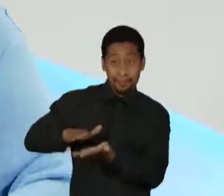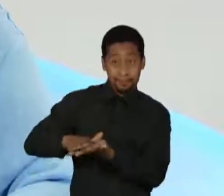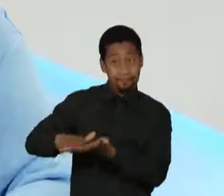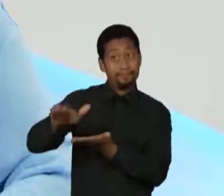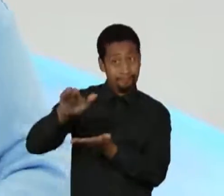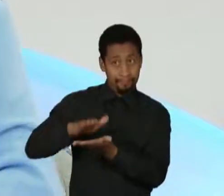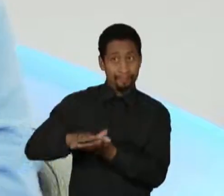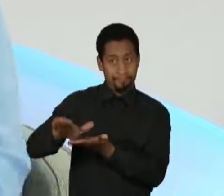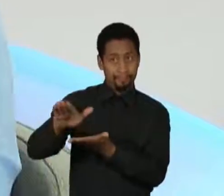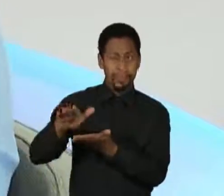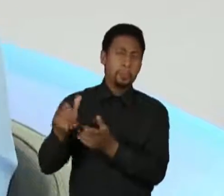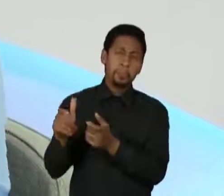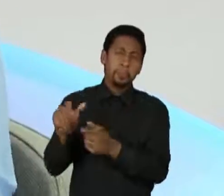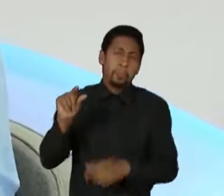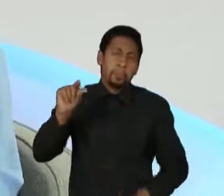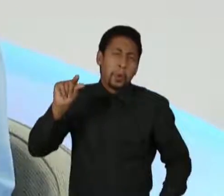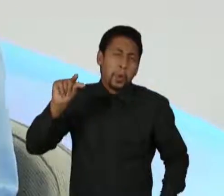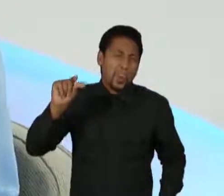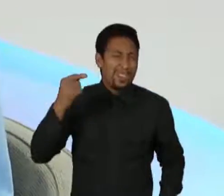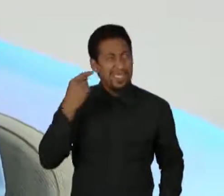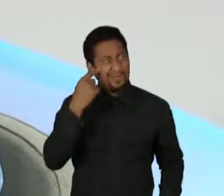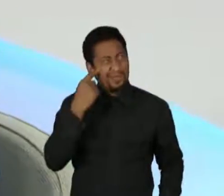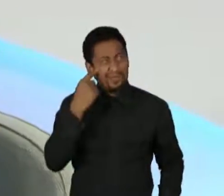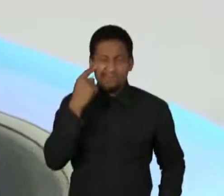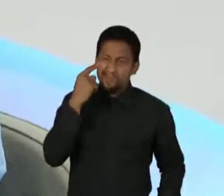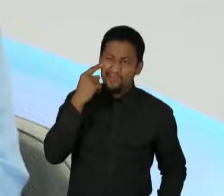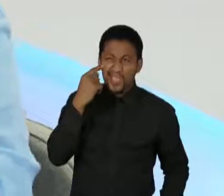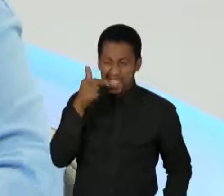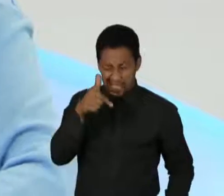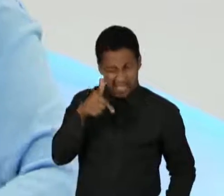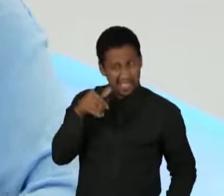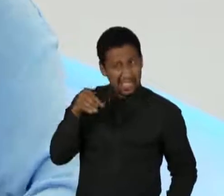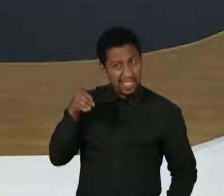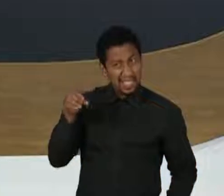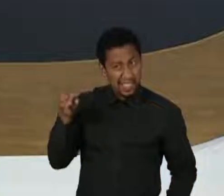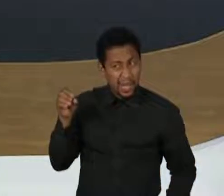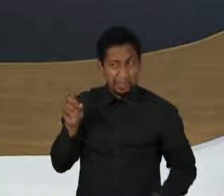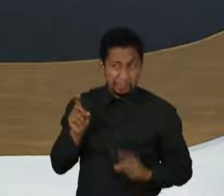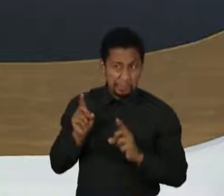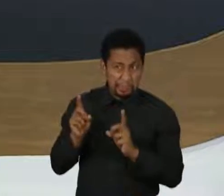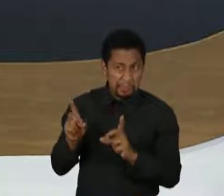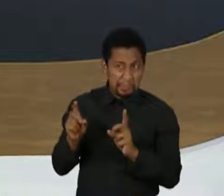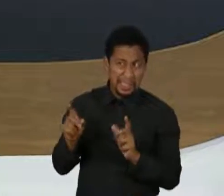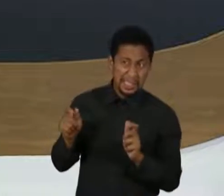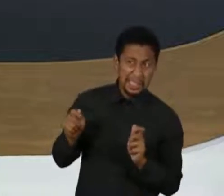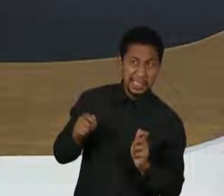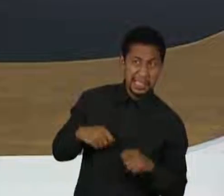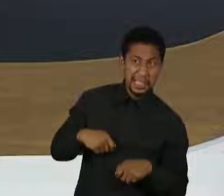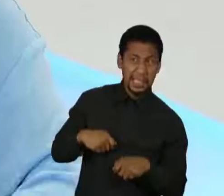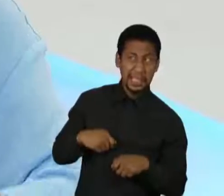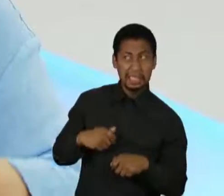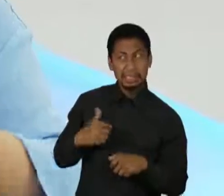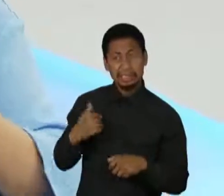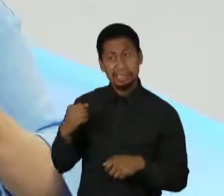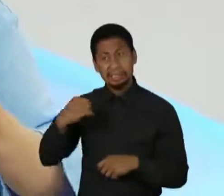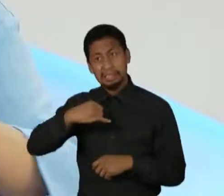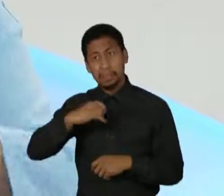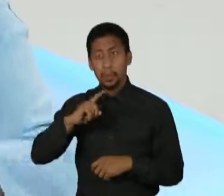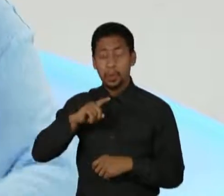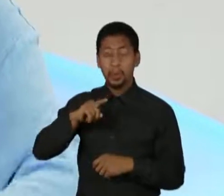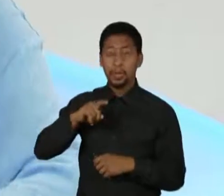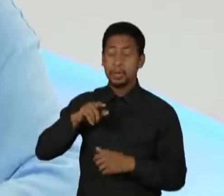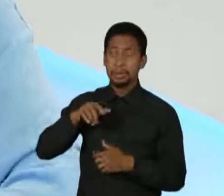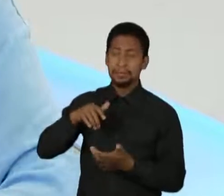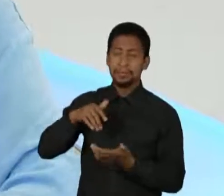pouquinha e eu ainda preocupada se aquilo ia se aquilo ia encalhar né se não era muito não consegui fazer nem